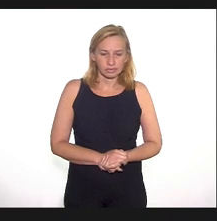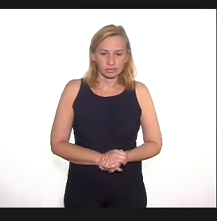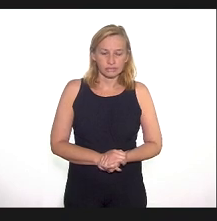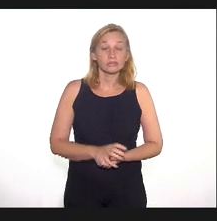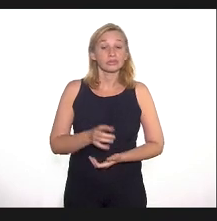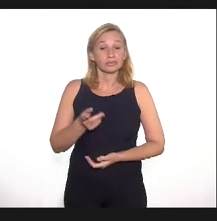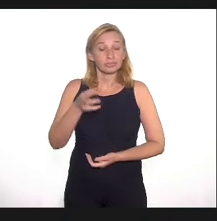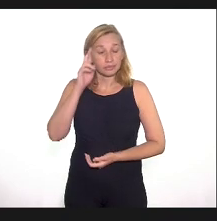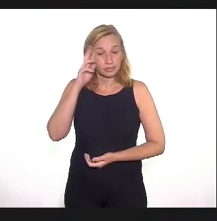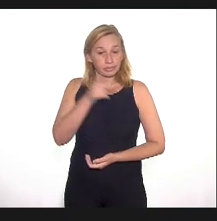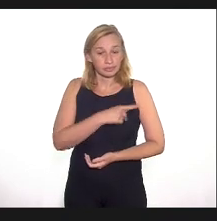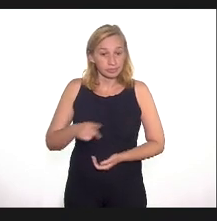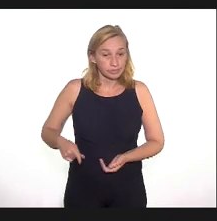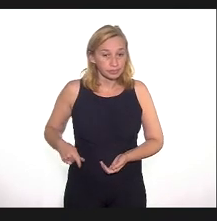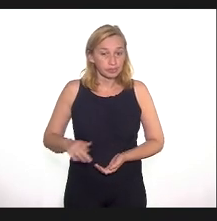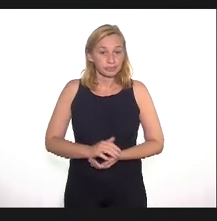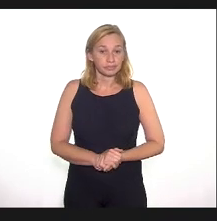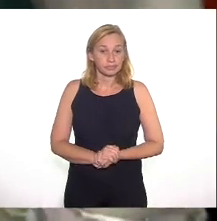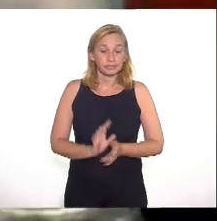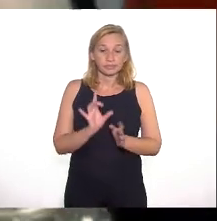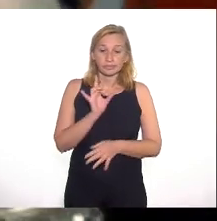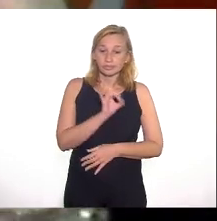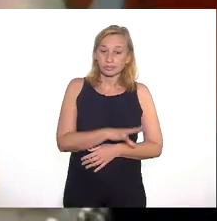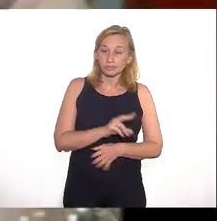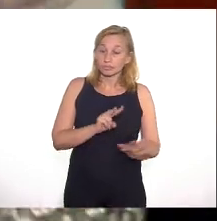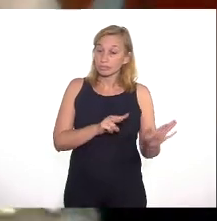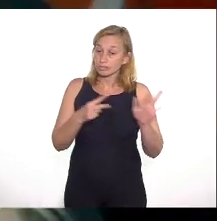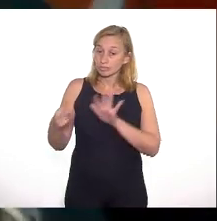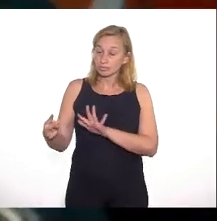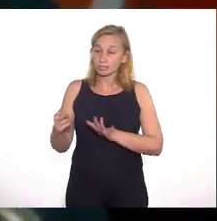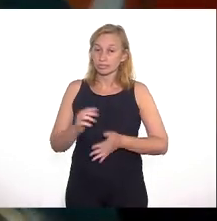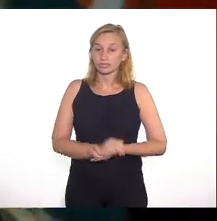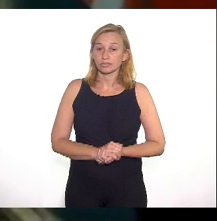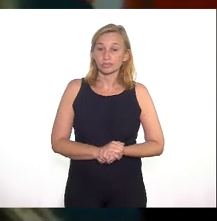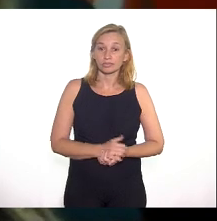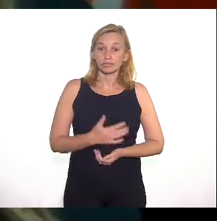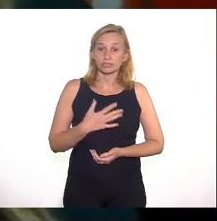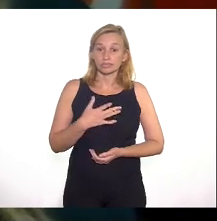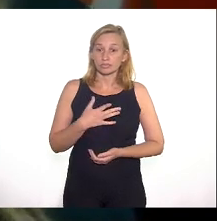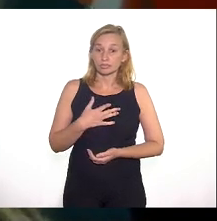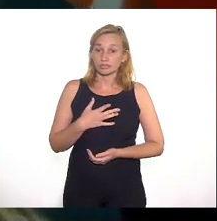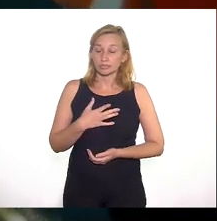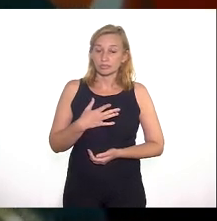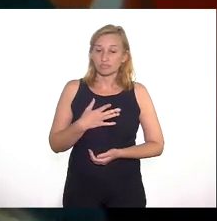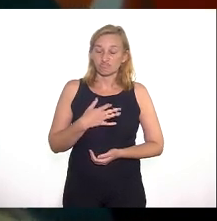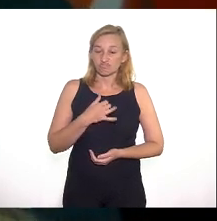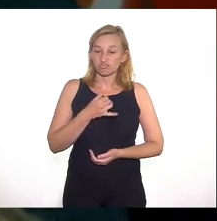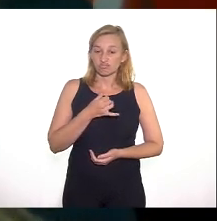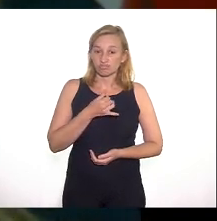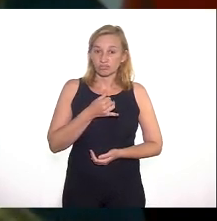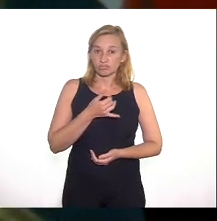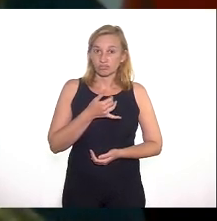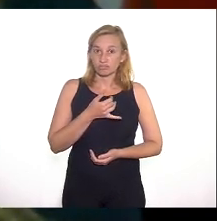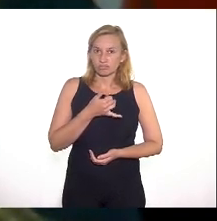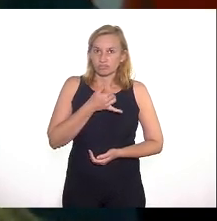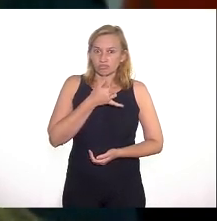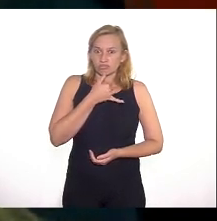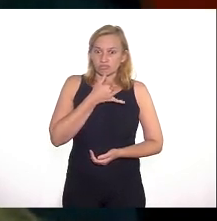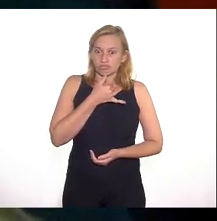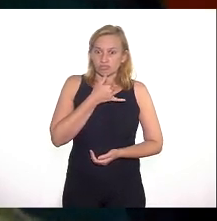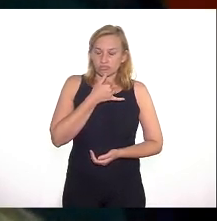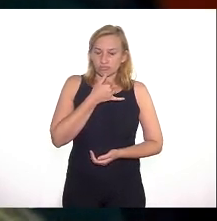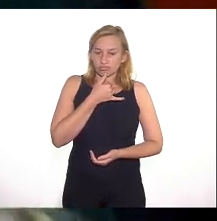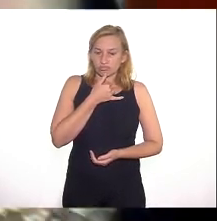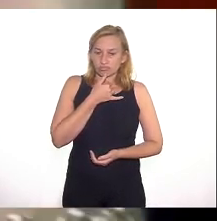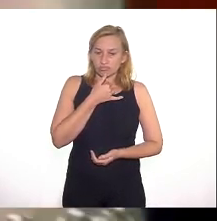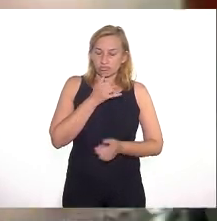Senhora presidente, na última semana eu fiquei absolutamente escandalizada com a